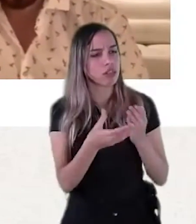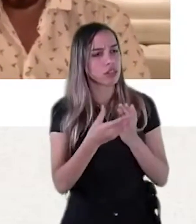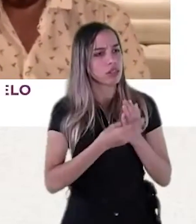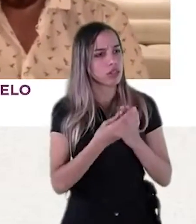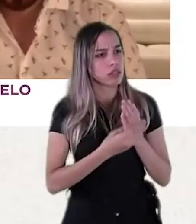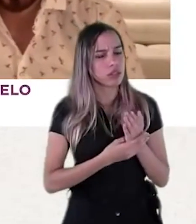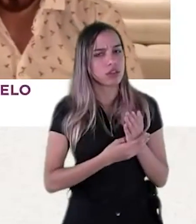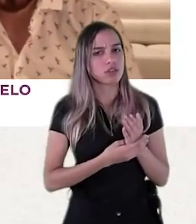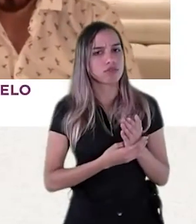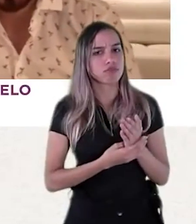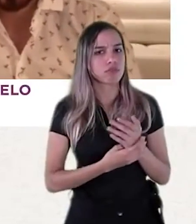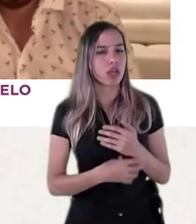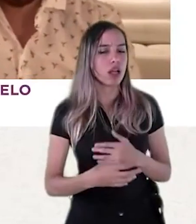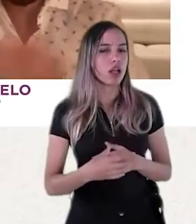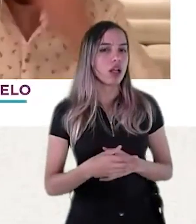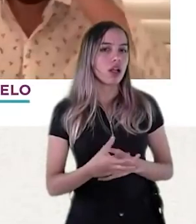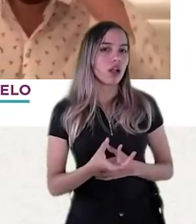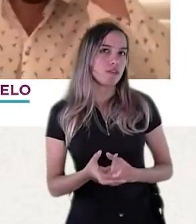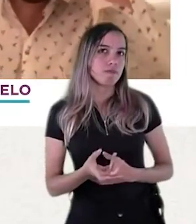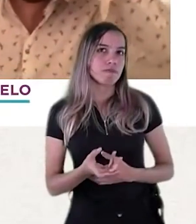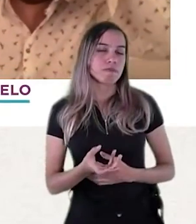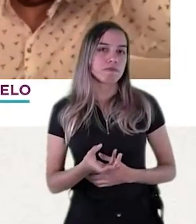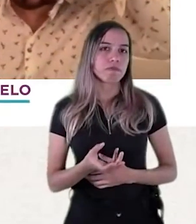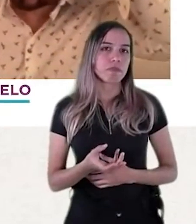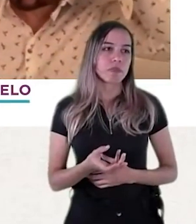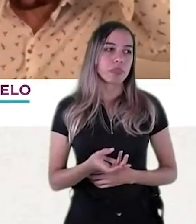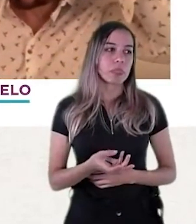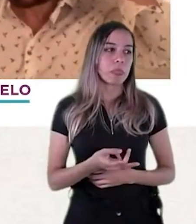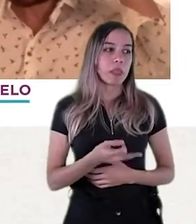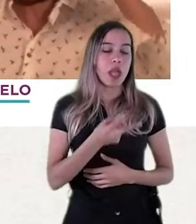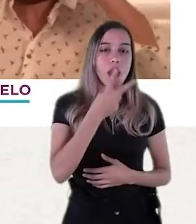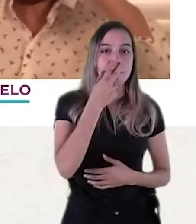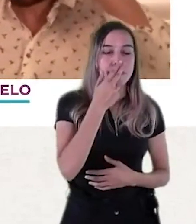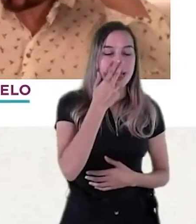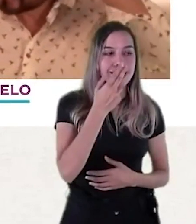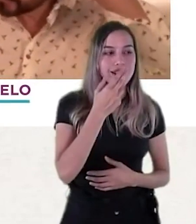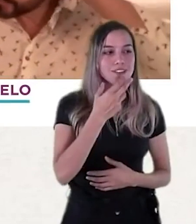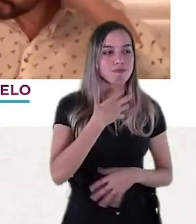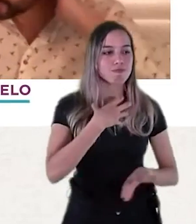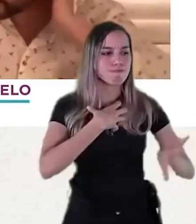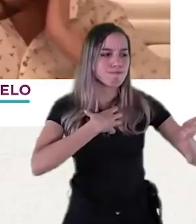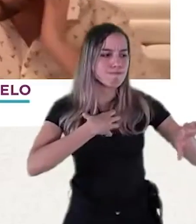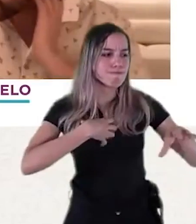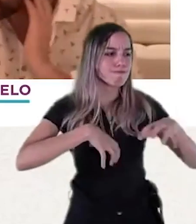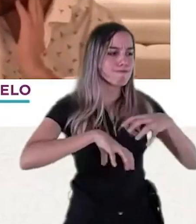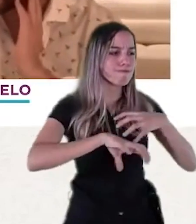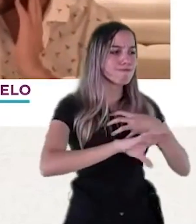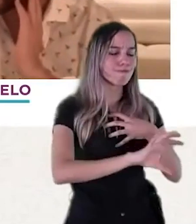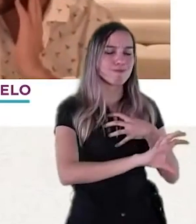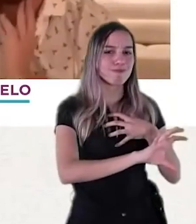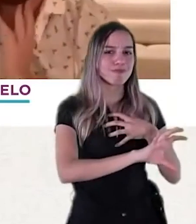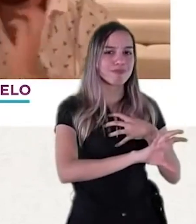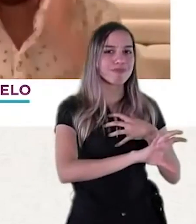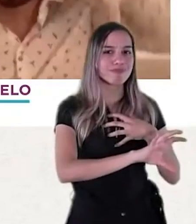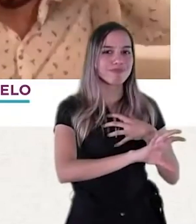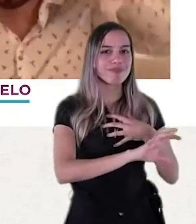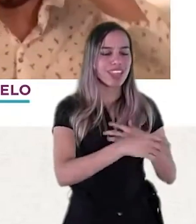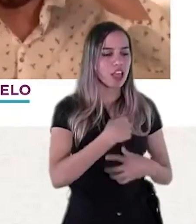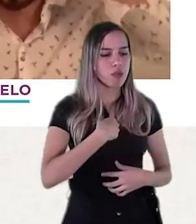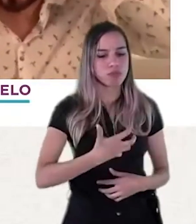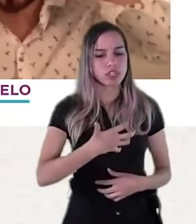serve como uma espécie de ato de compaixão. É o que eu senti depois da leitura, que eu estou